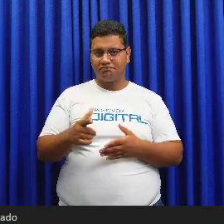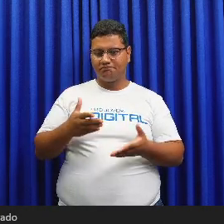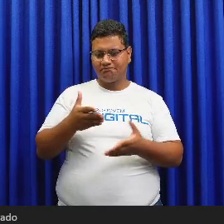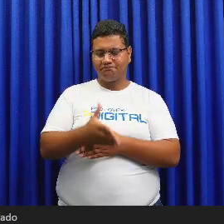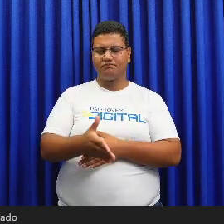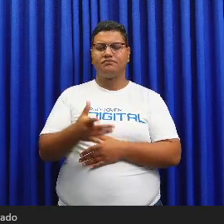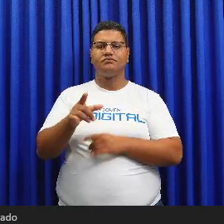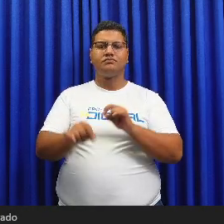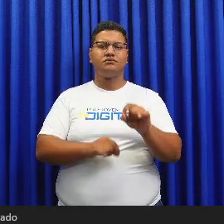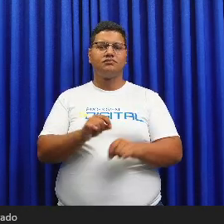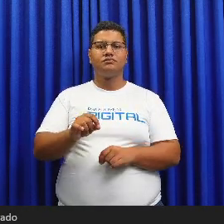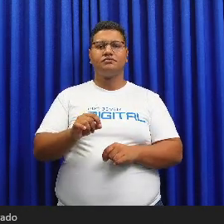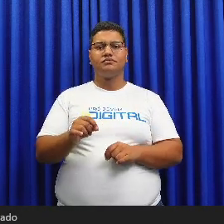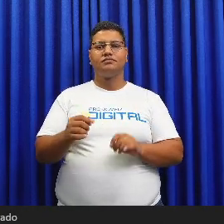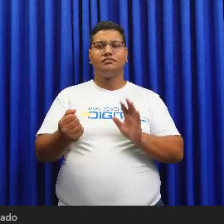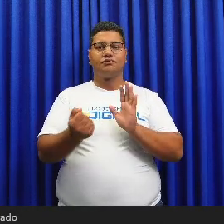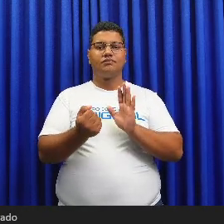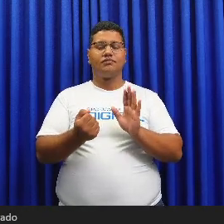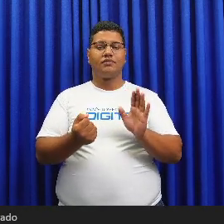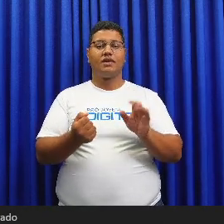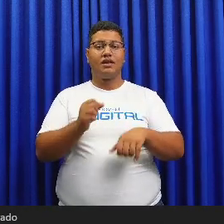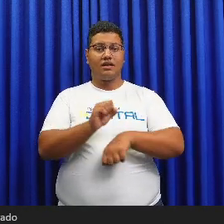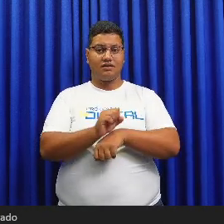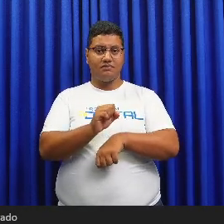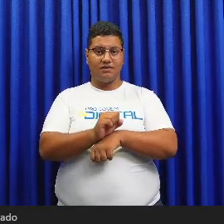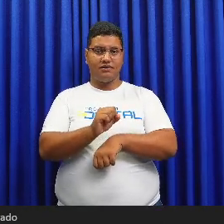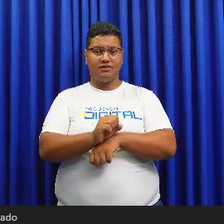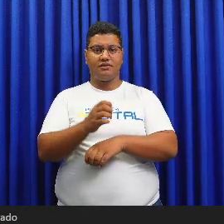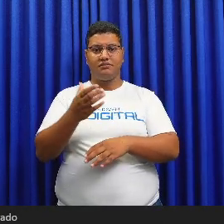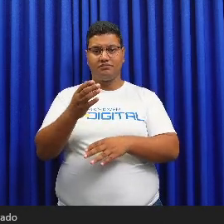aqui embaixo em agendar publicação.